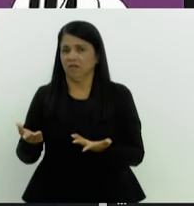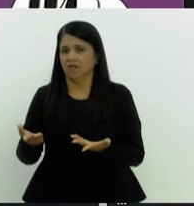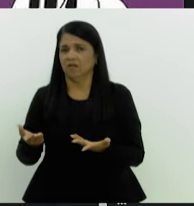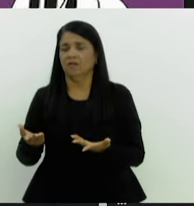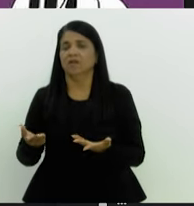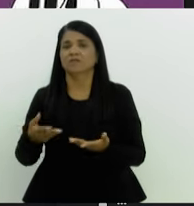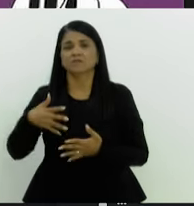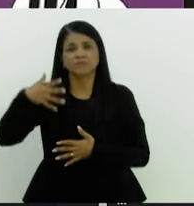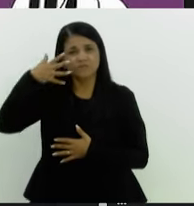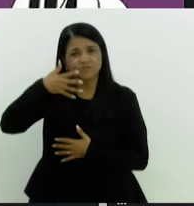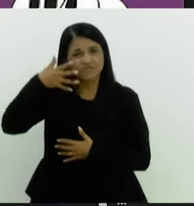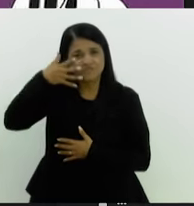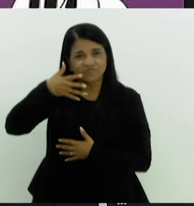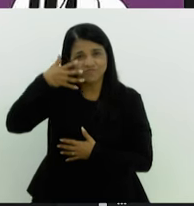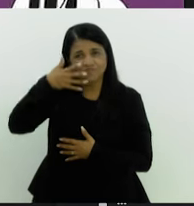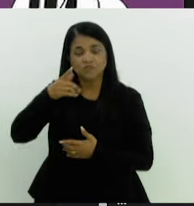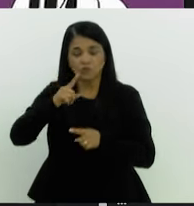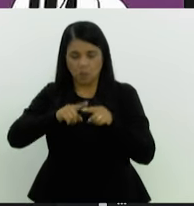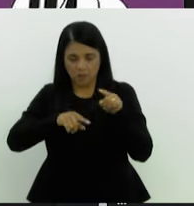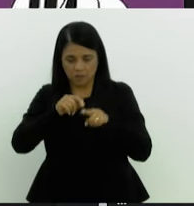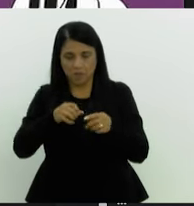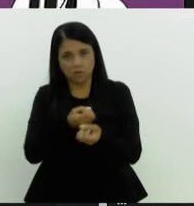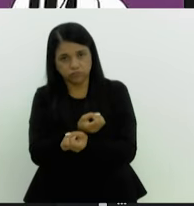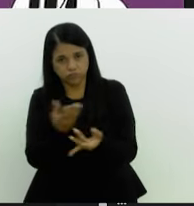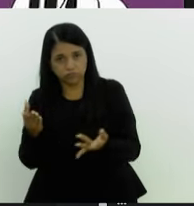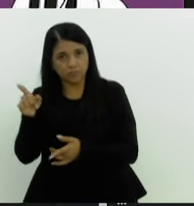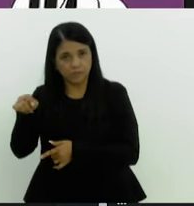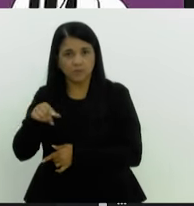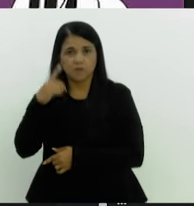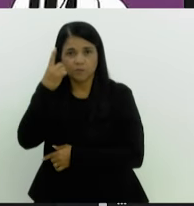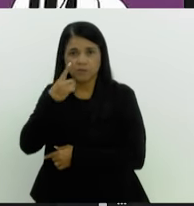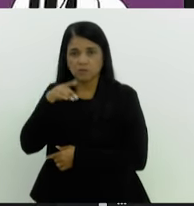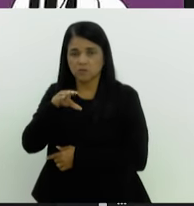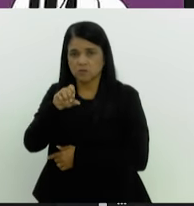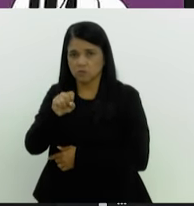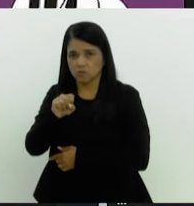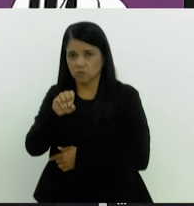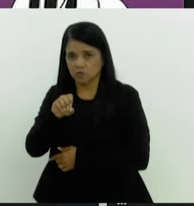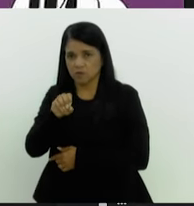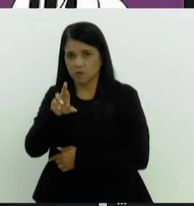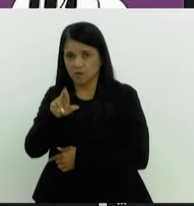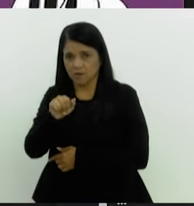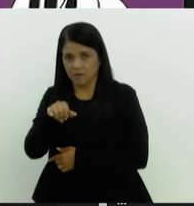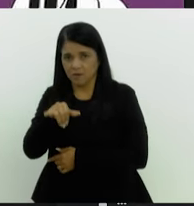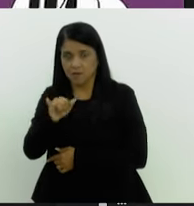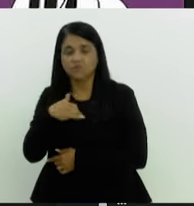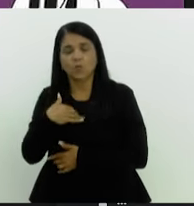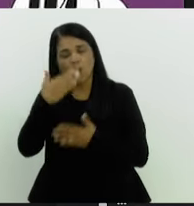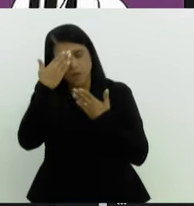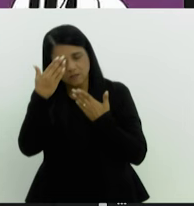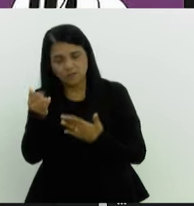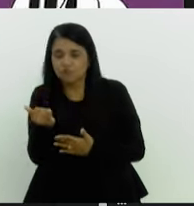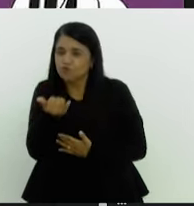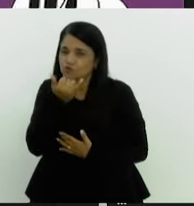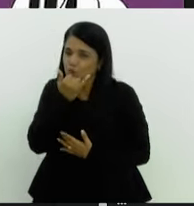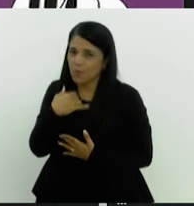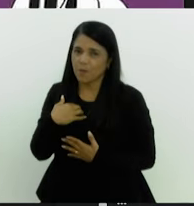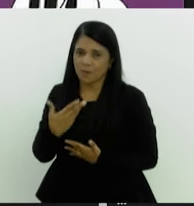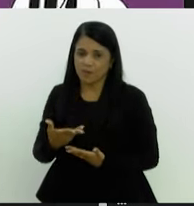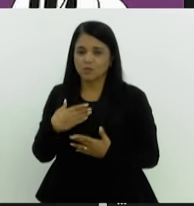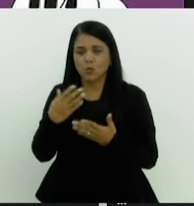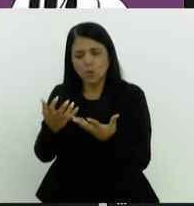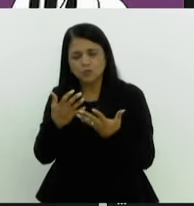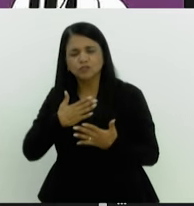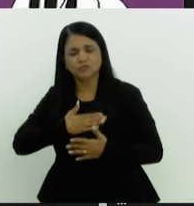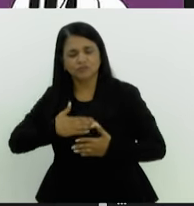esta fala eu vou deixar o material disponível com a deputada Soraia eu agradeço peço desculpas mais uma vez que eu gostaria muitíssimo de estar aí